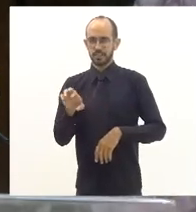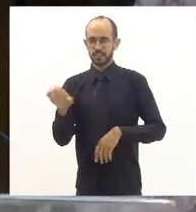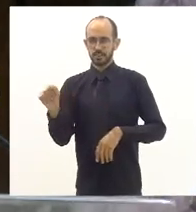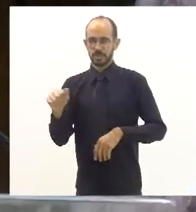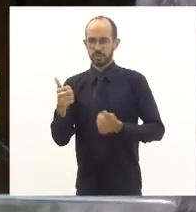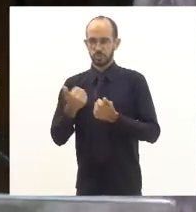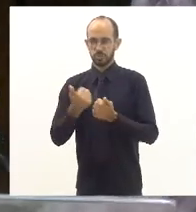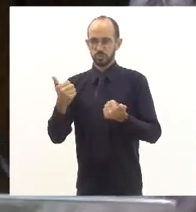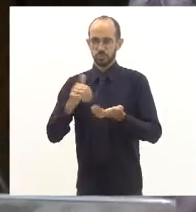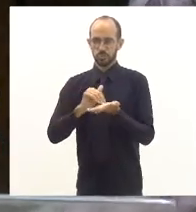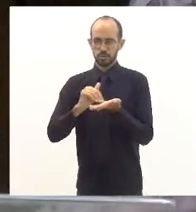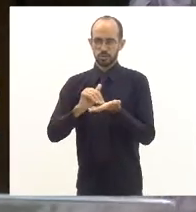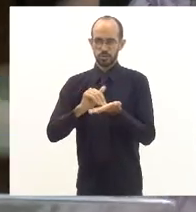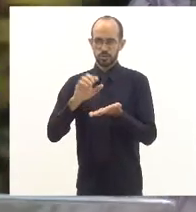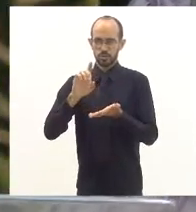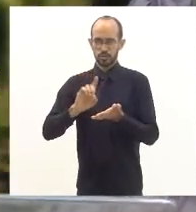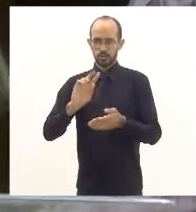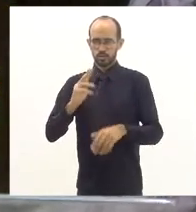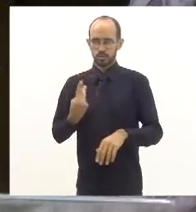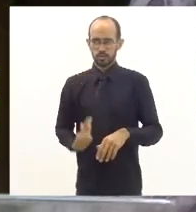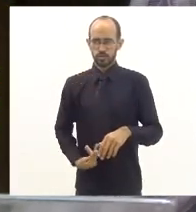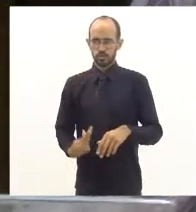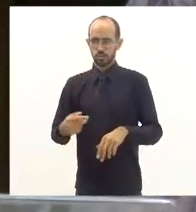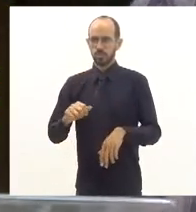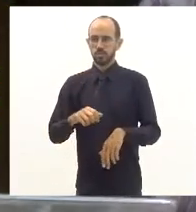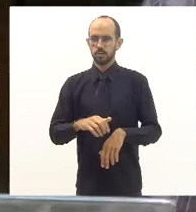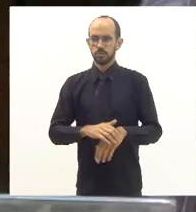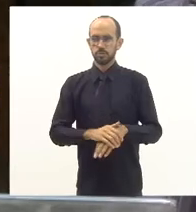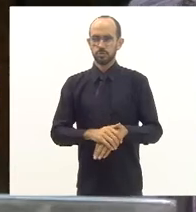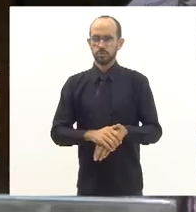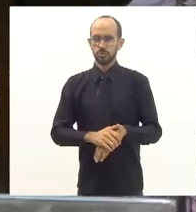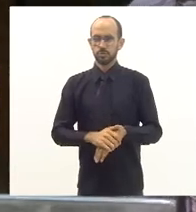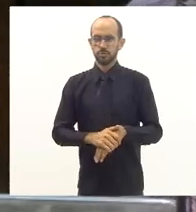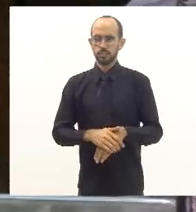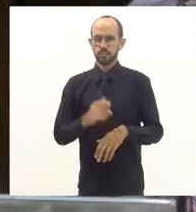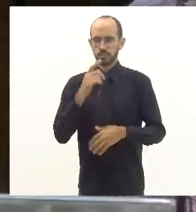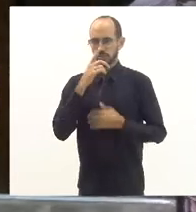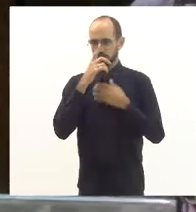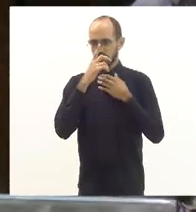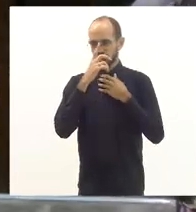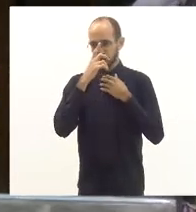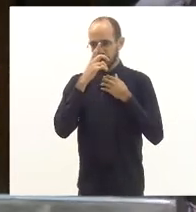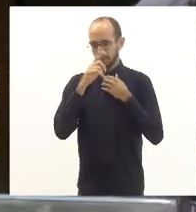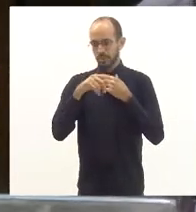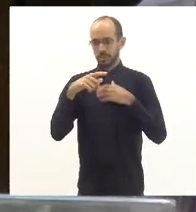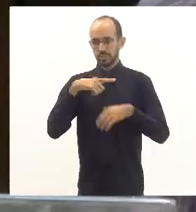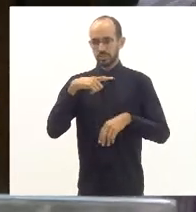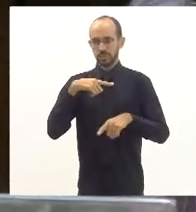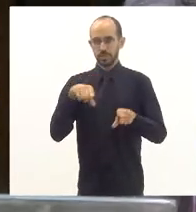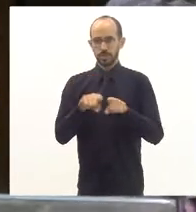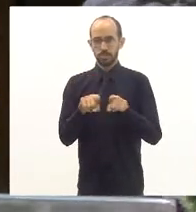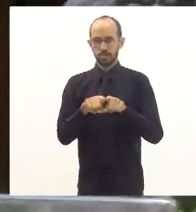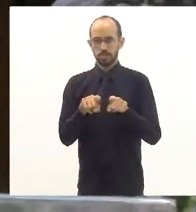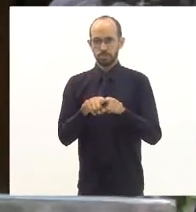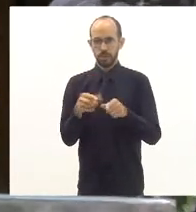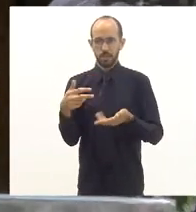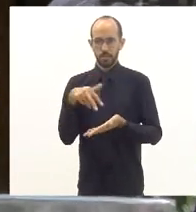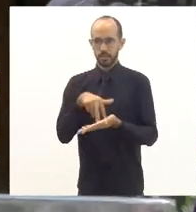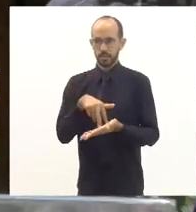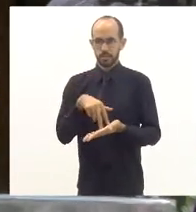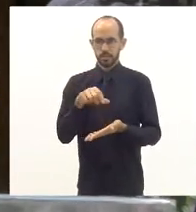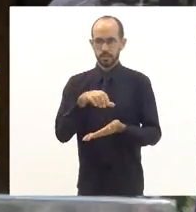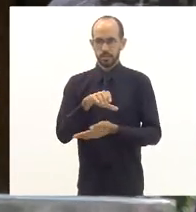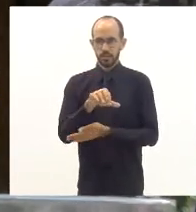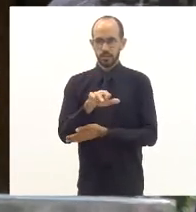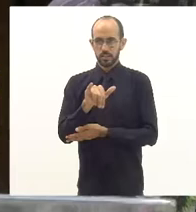Humanos da Secretaria de Direitos Humanos, que está aqui conosco, seja bem-vinda. Nós temos aqui a presença da